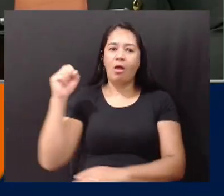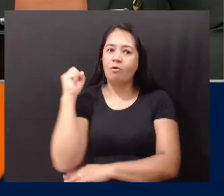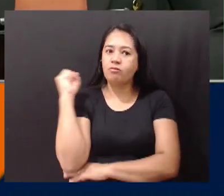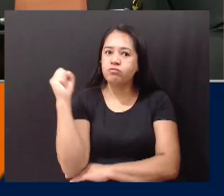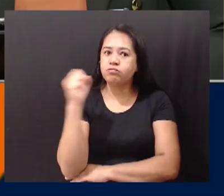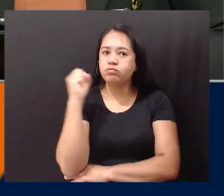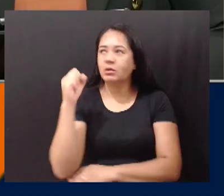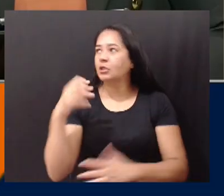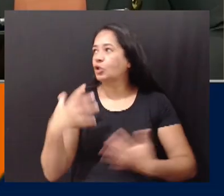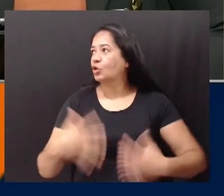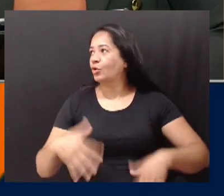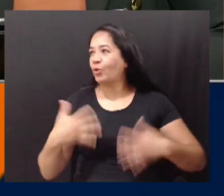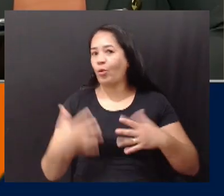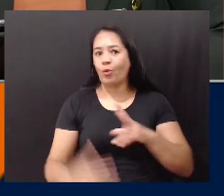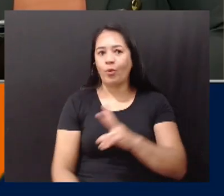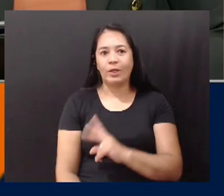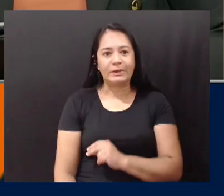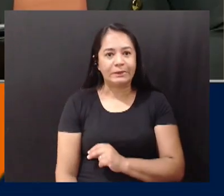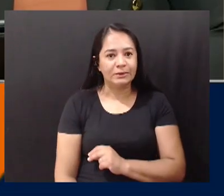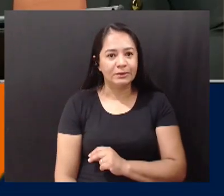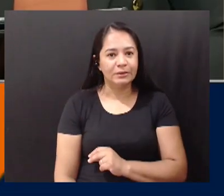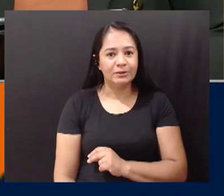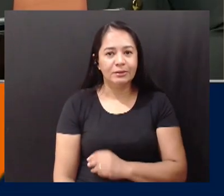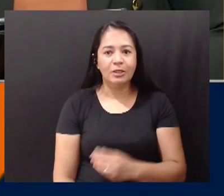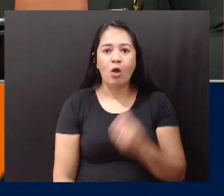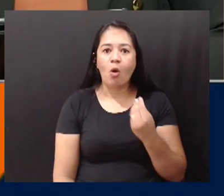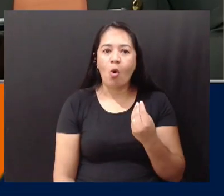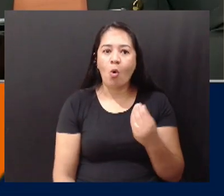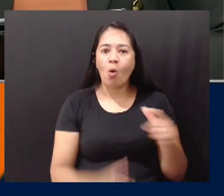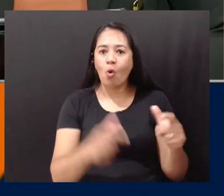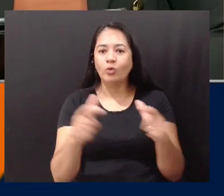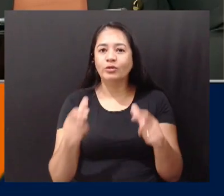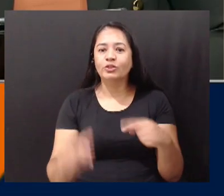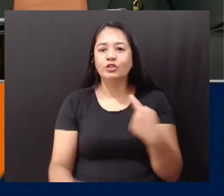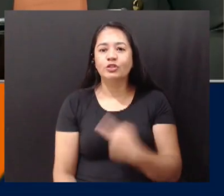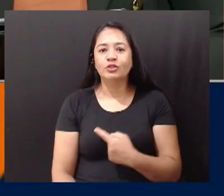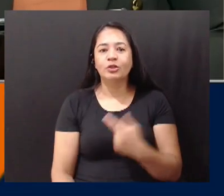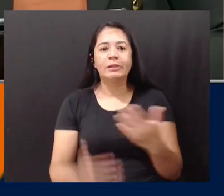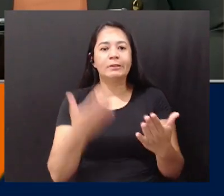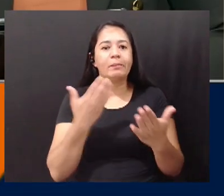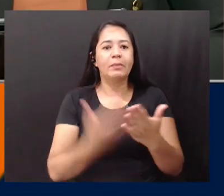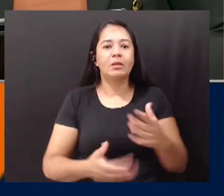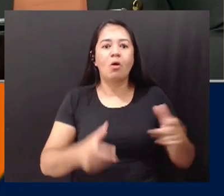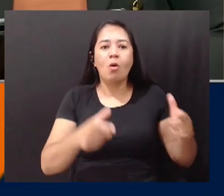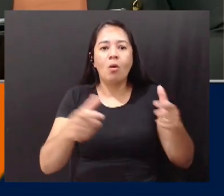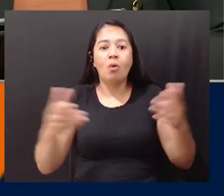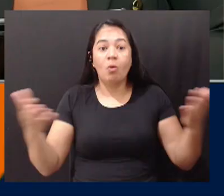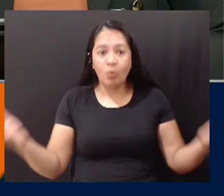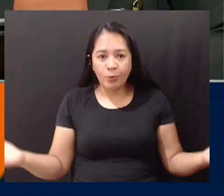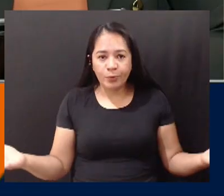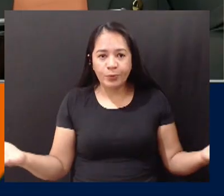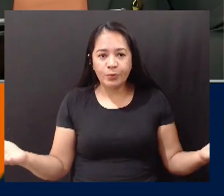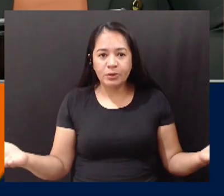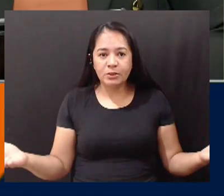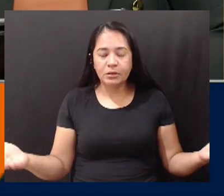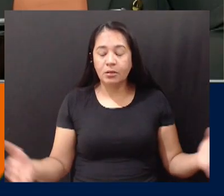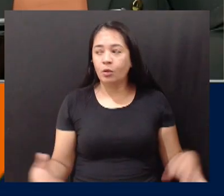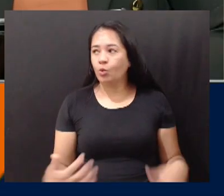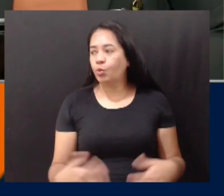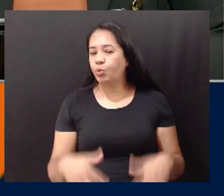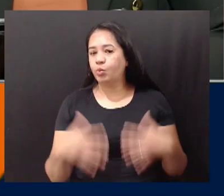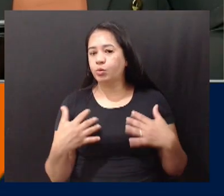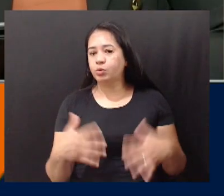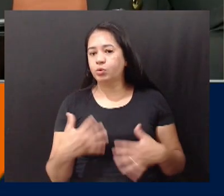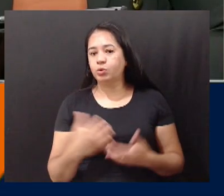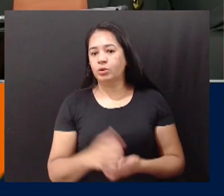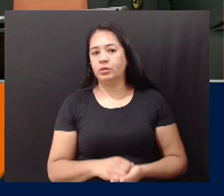Doutora Beatriz, onde foi que a gente se perdeu? Que coisa impressionante. Sim, é